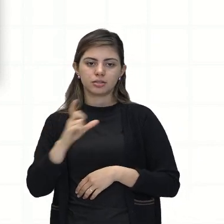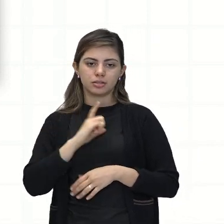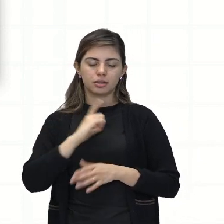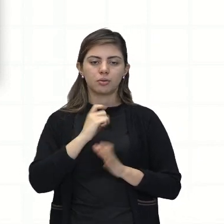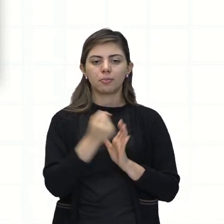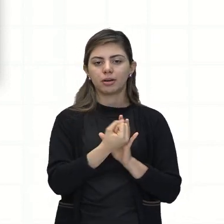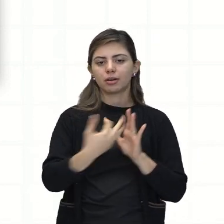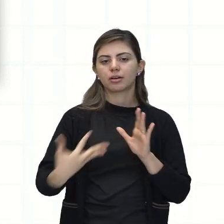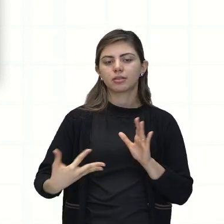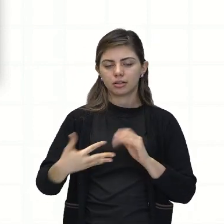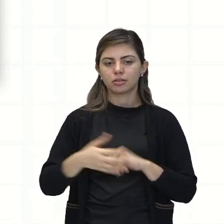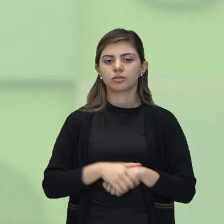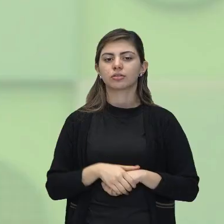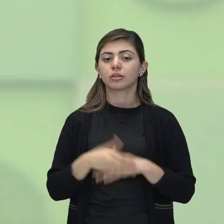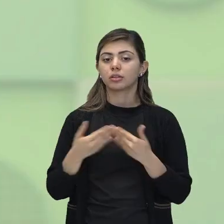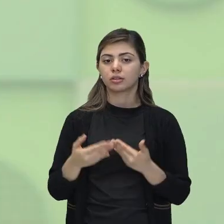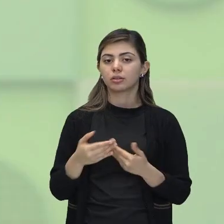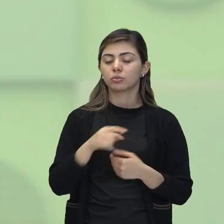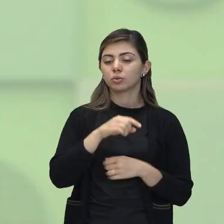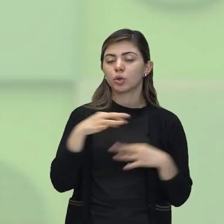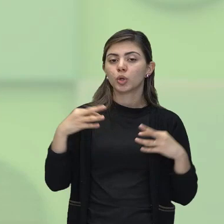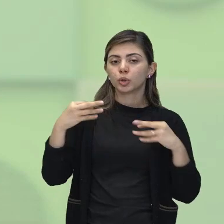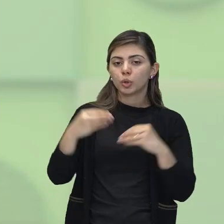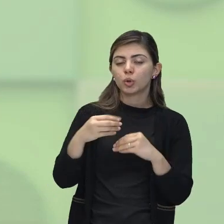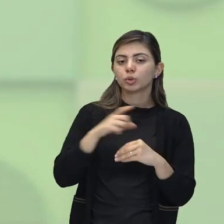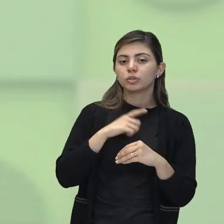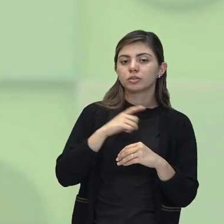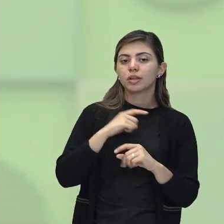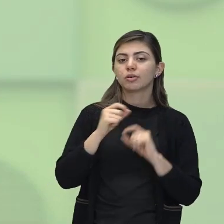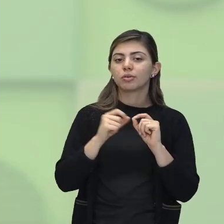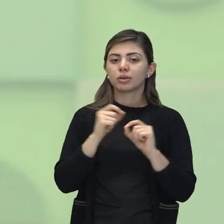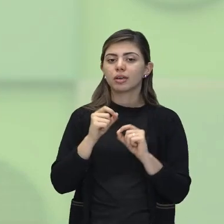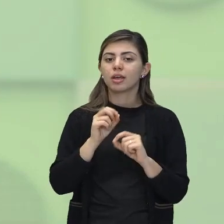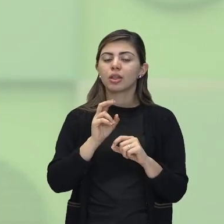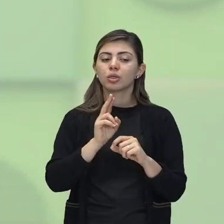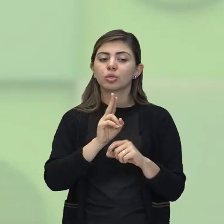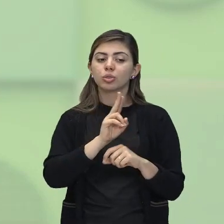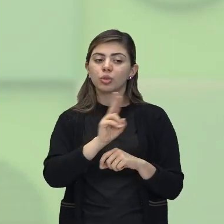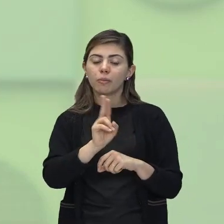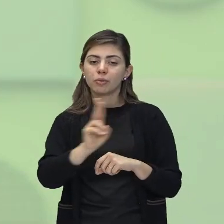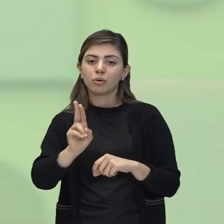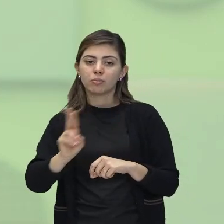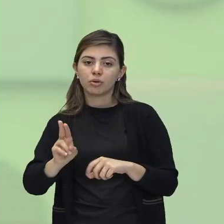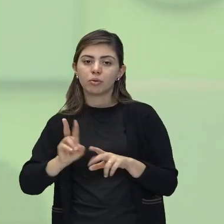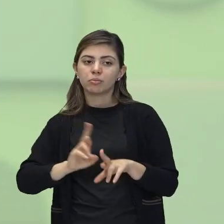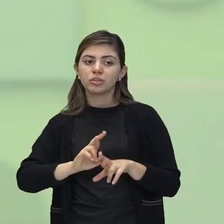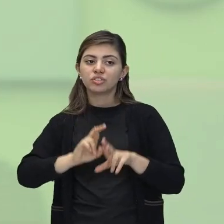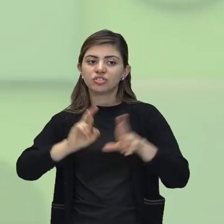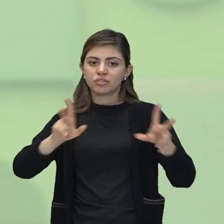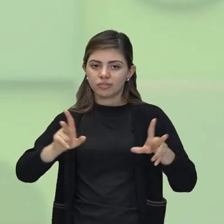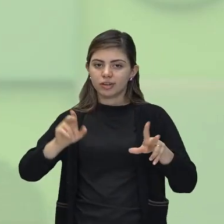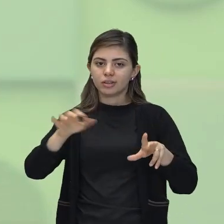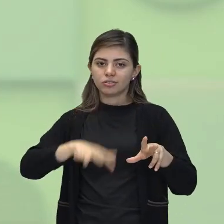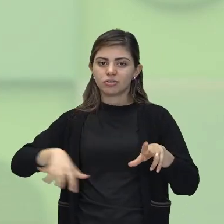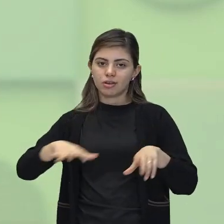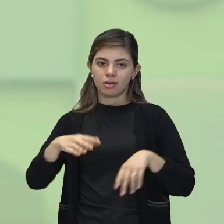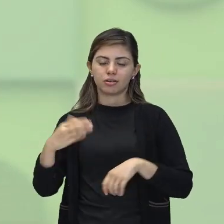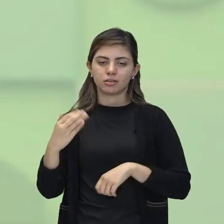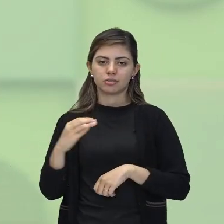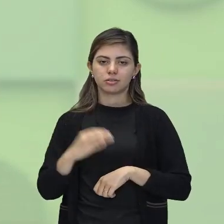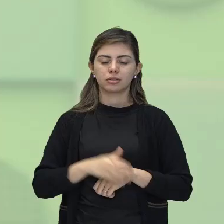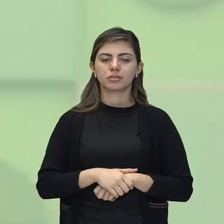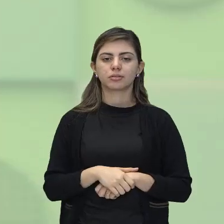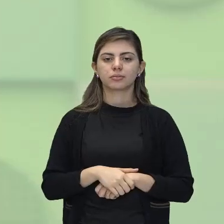nós temos ali, todos eles são felinos, mas eles possuem nomes científicos diferentes, porque são espécies diferentes. Vamos